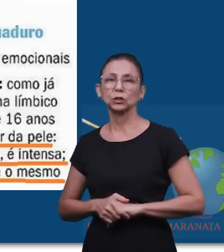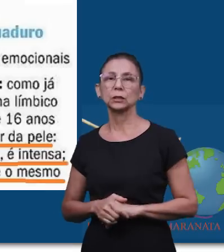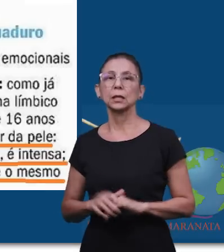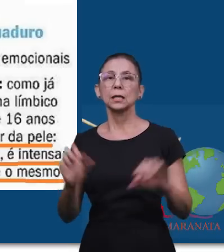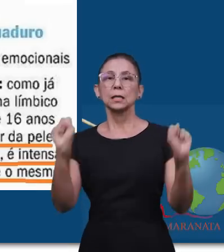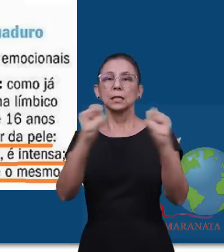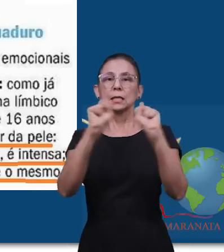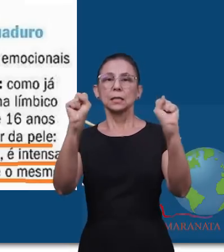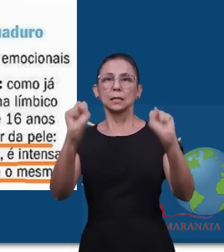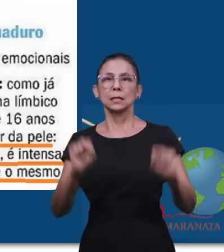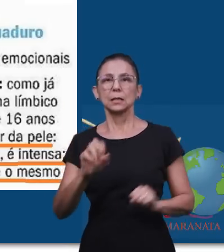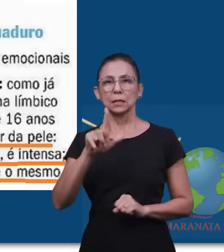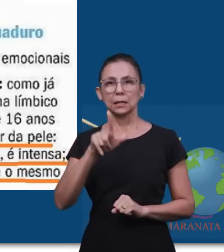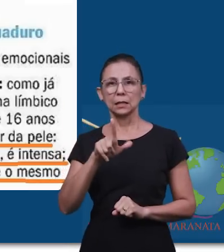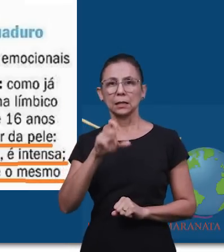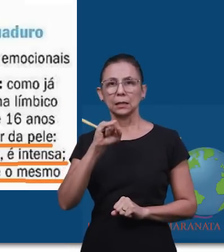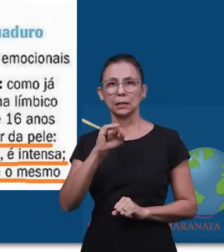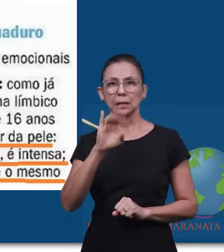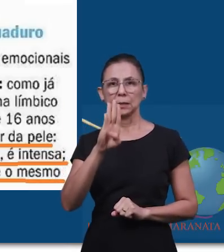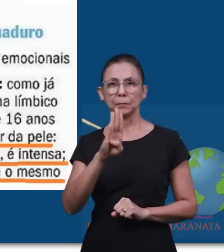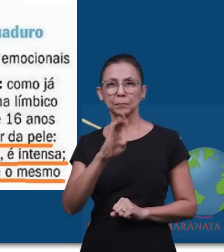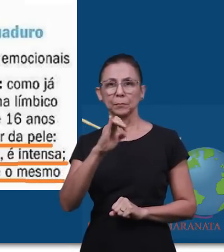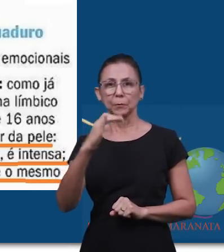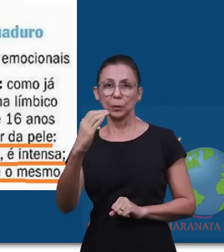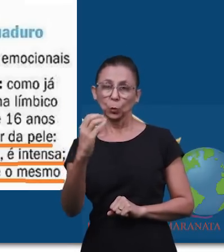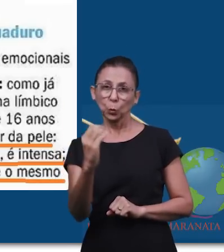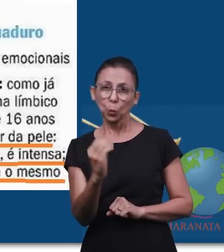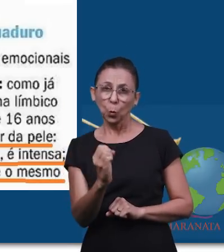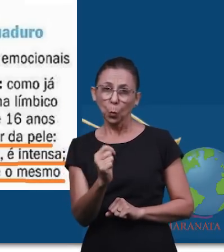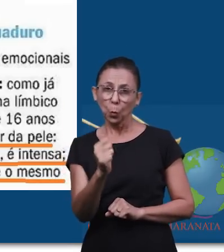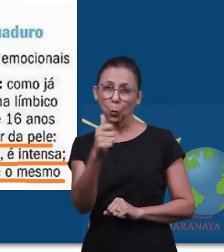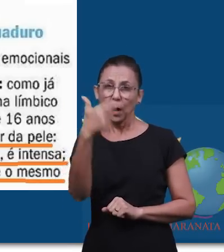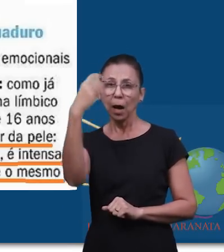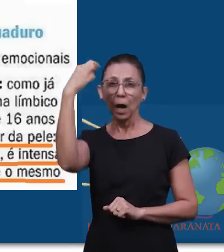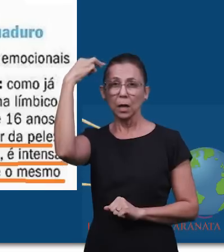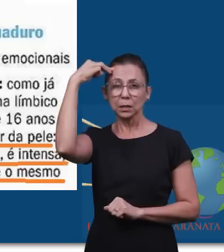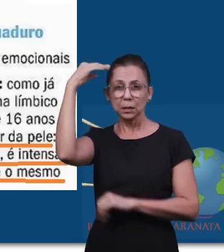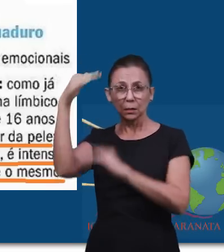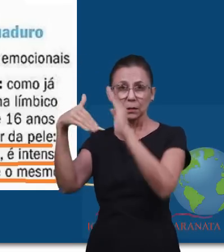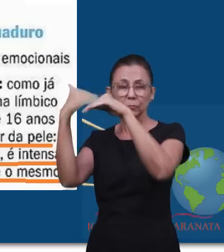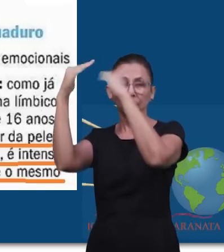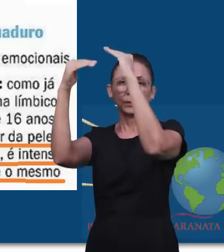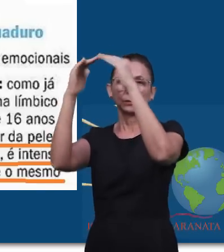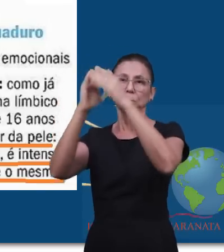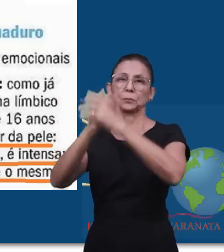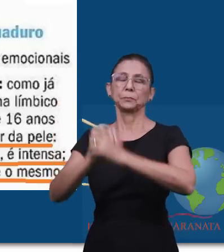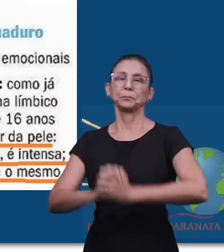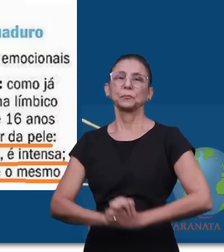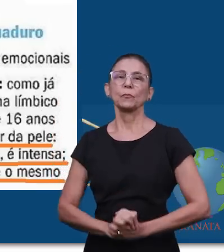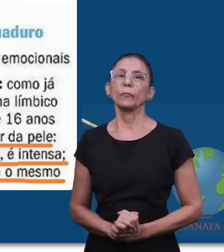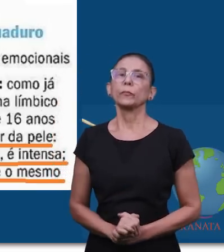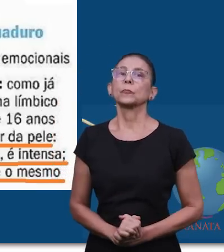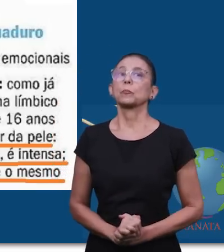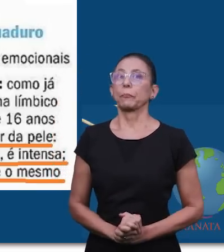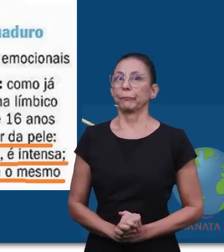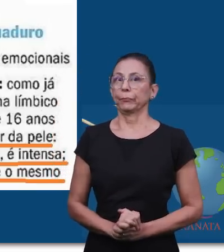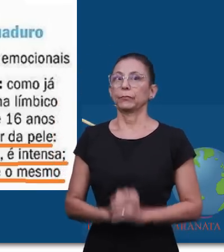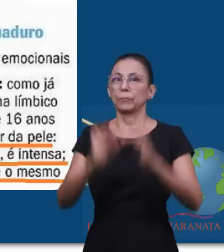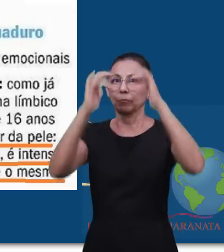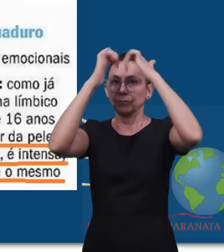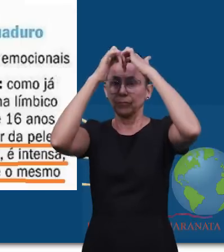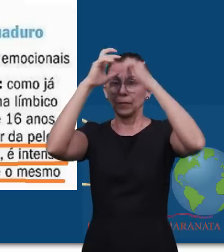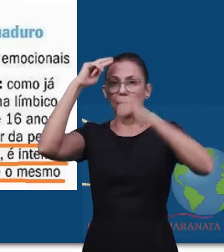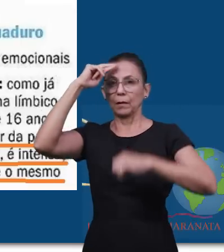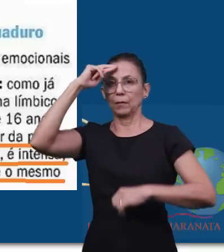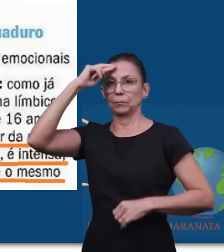o sistema límbico quase maduro, bem desenvolvido. Ele é responsável